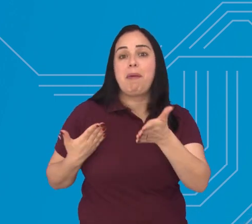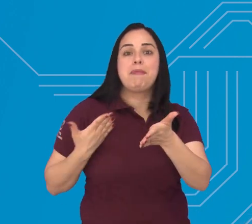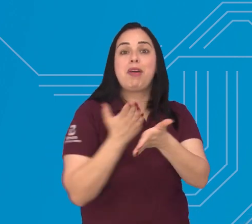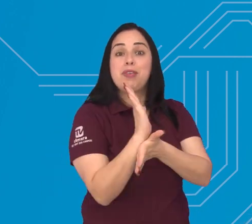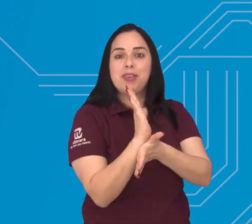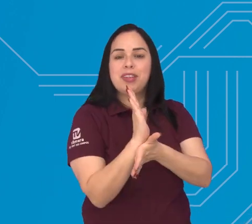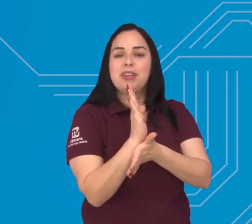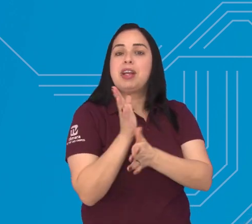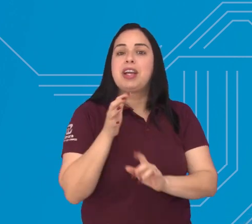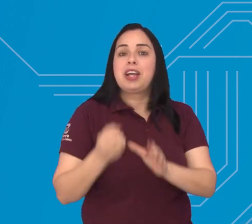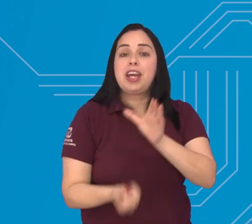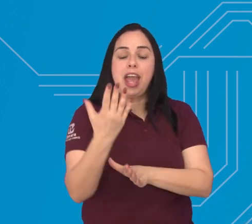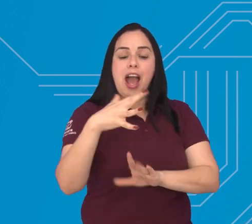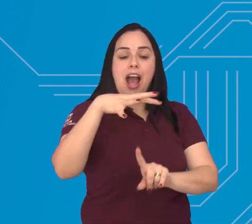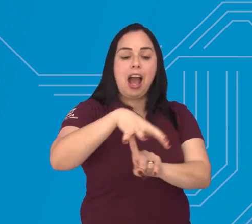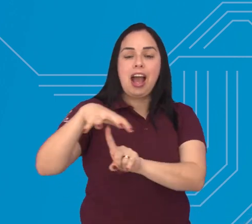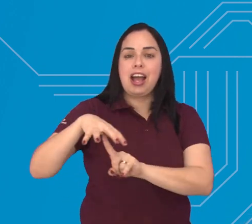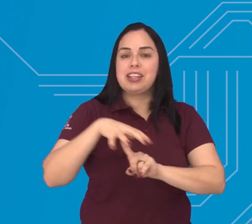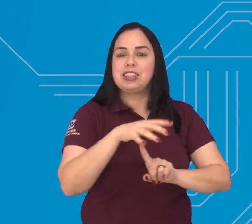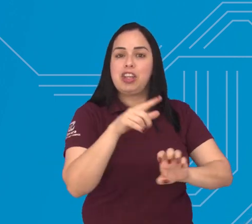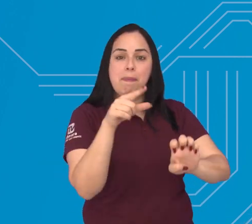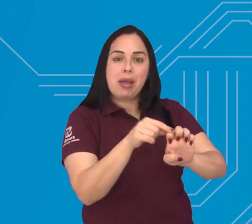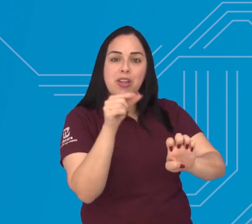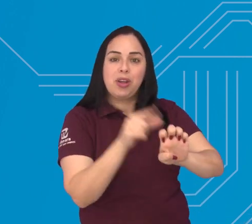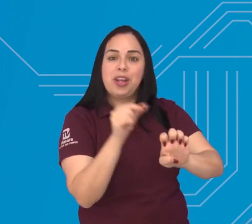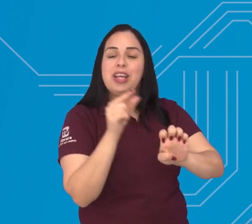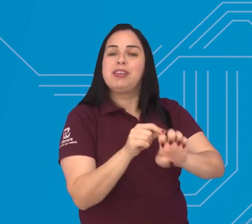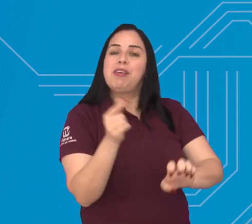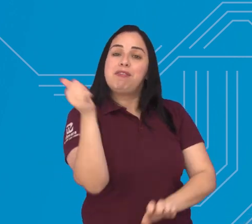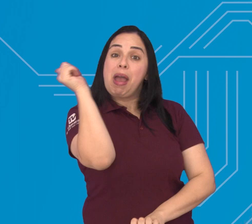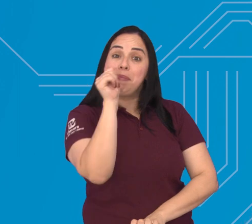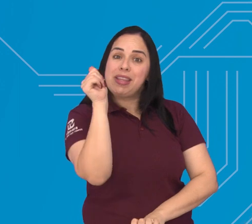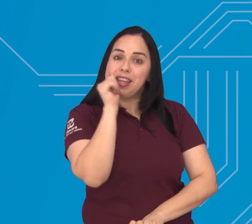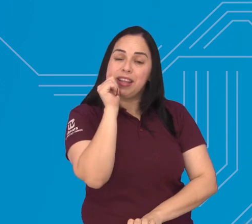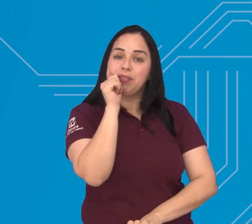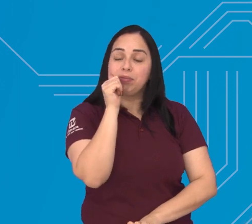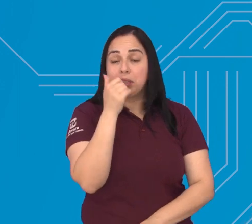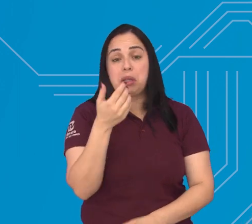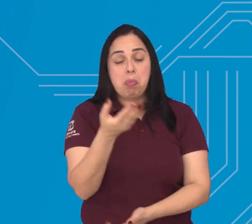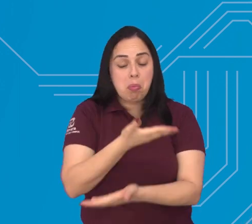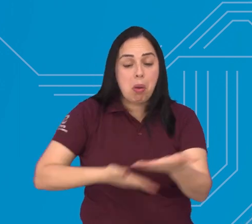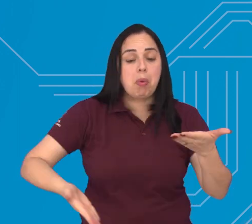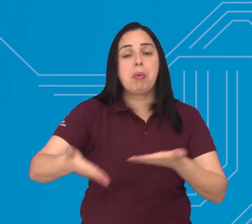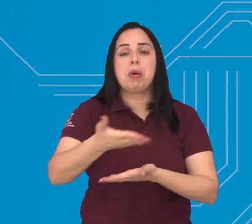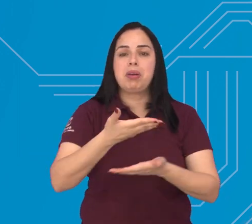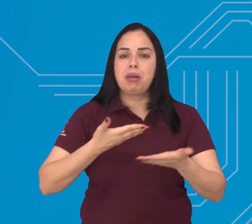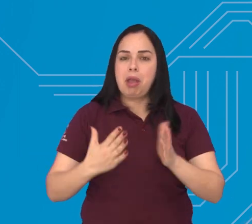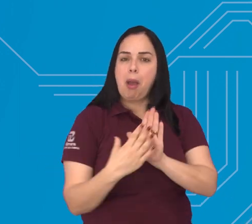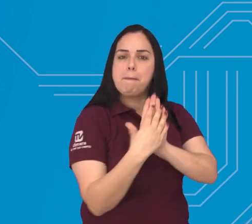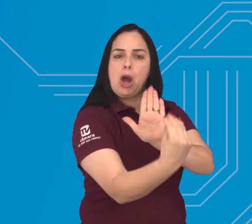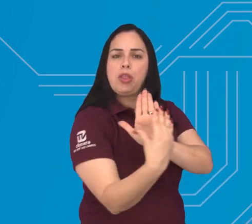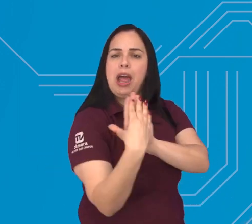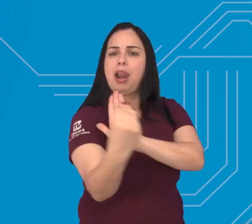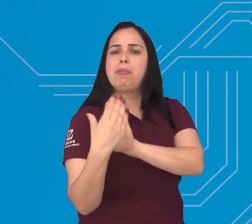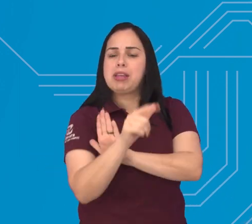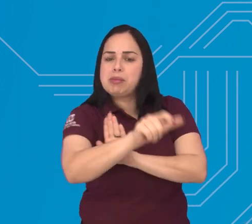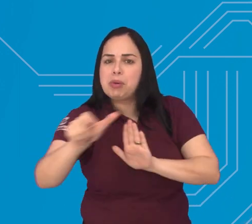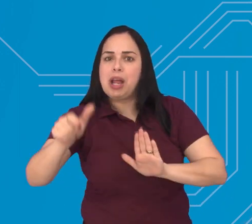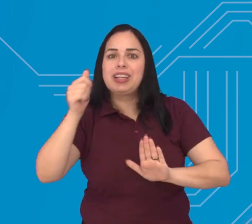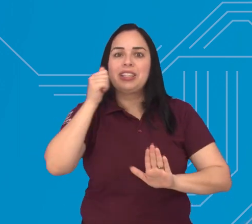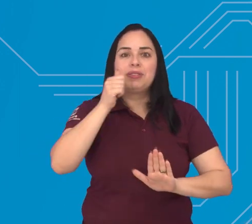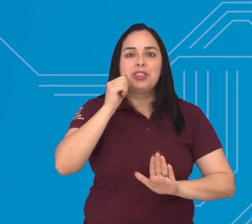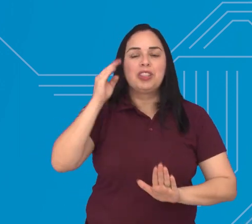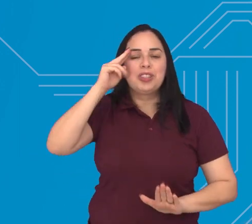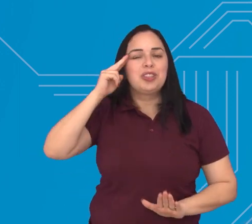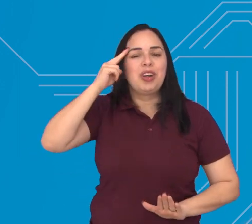para criar aqui em São José uma feira do empreendedorismo feminino. A proposta é criar uma rede de apoio e servir de exemplo